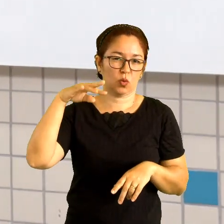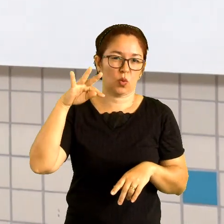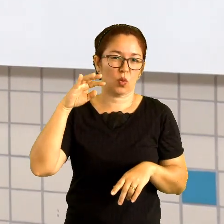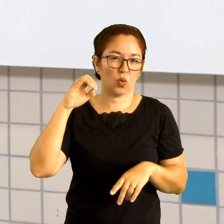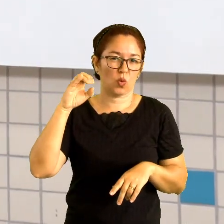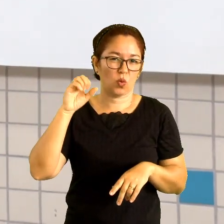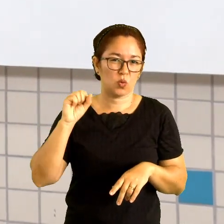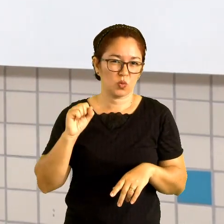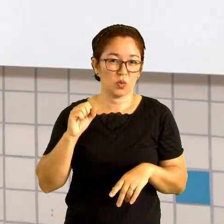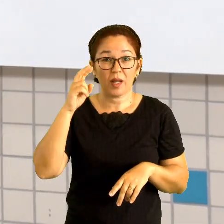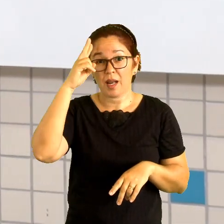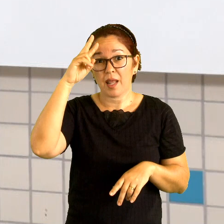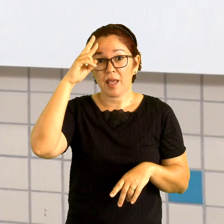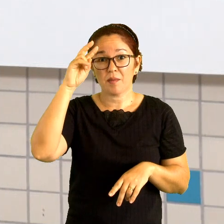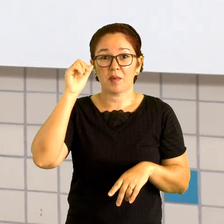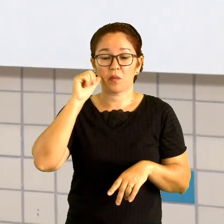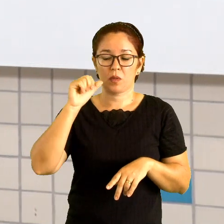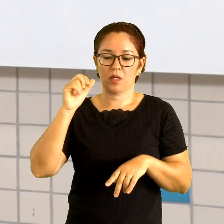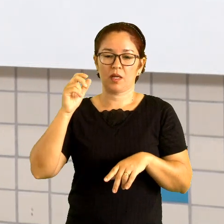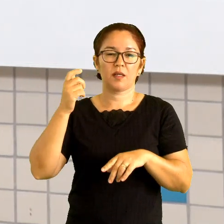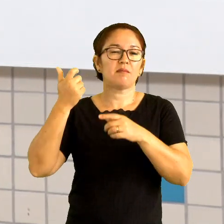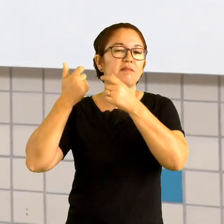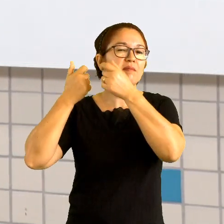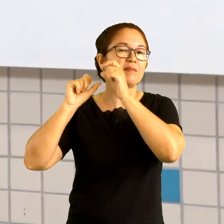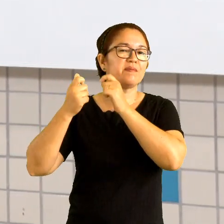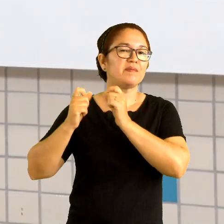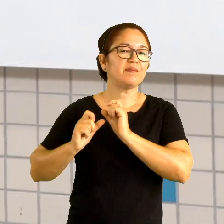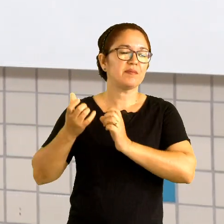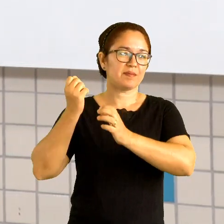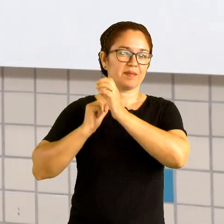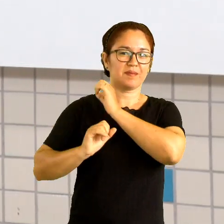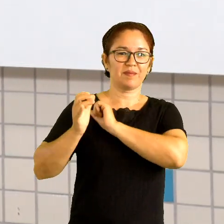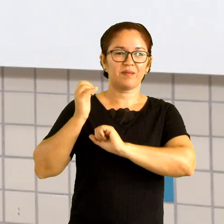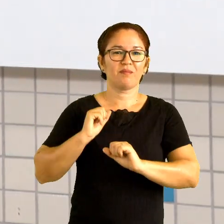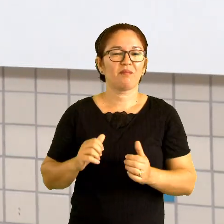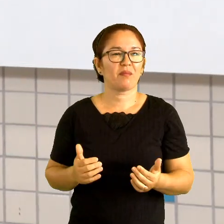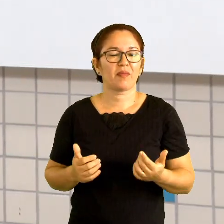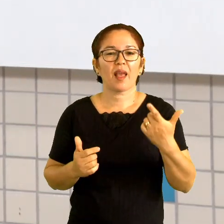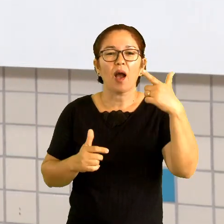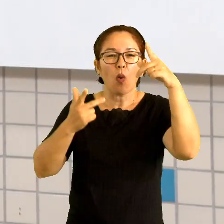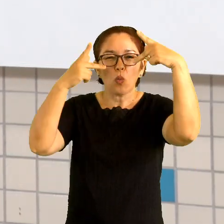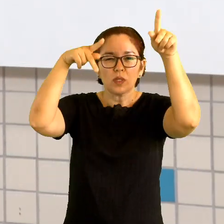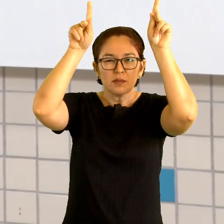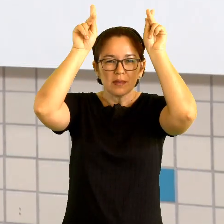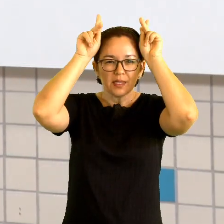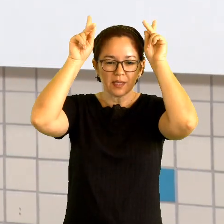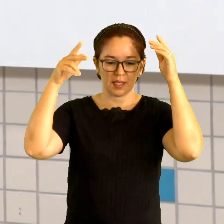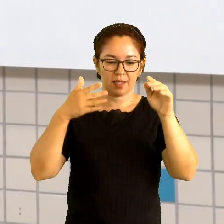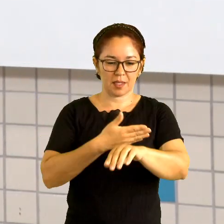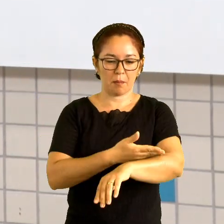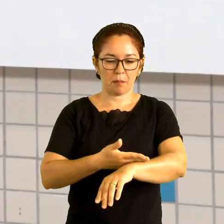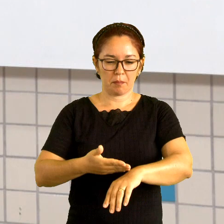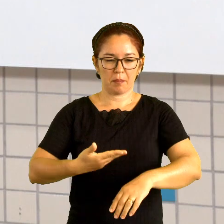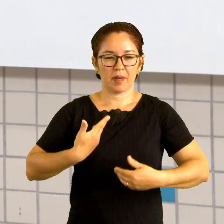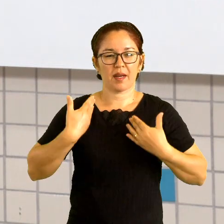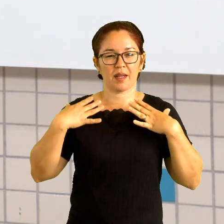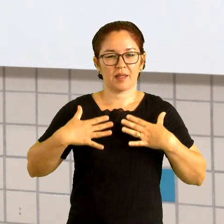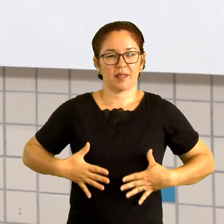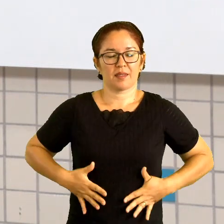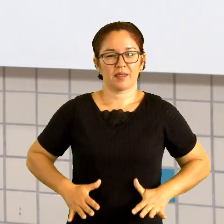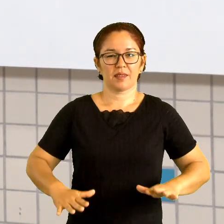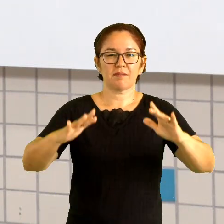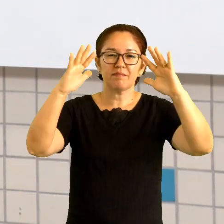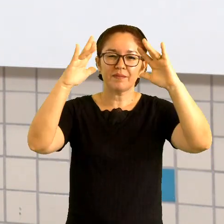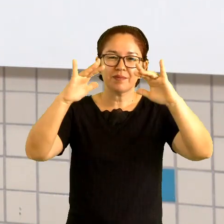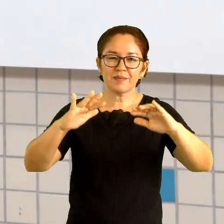Rapunzel? Era uma princesa. Lembra lá da Branca de Neve? Era uma princesa. Lembra lá da Bela Adormecida?